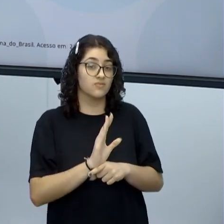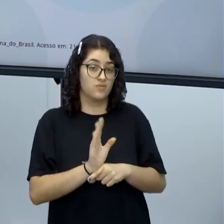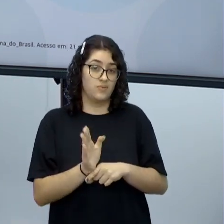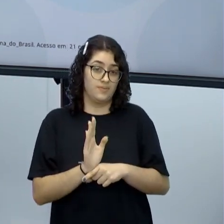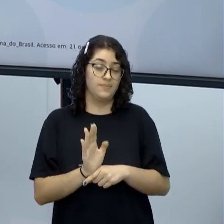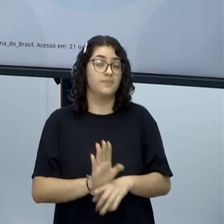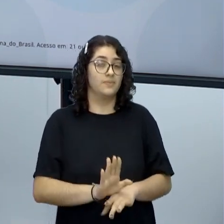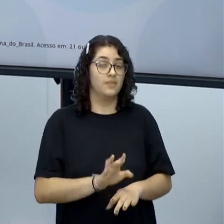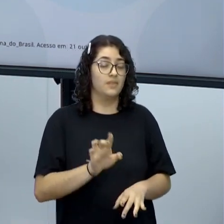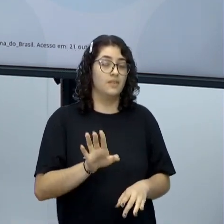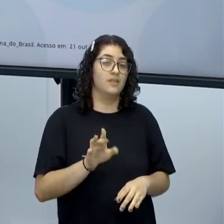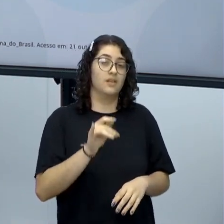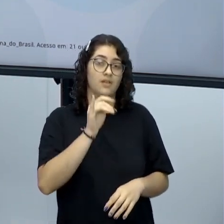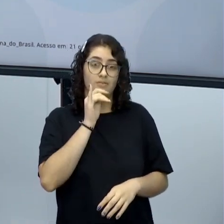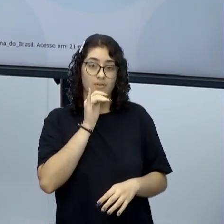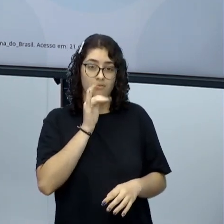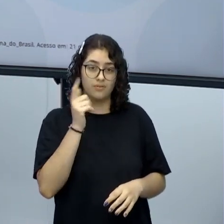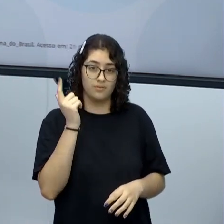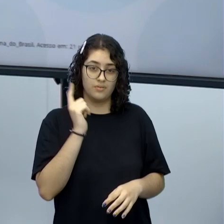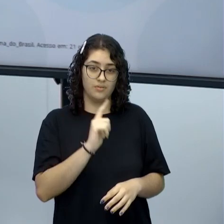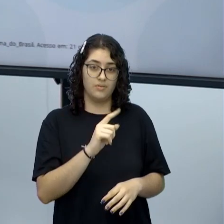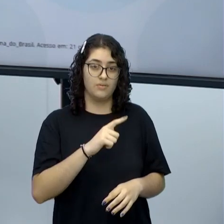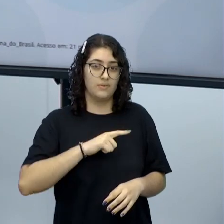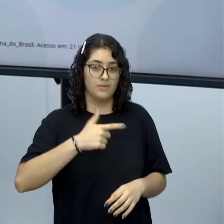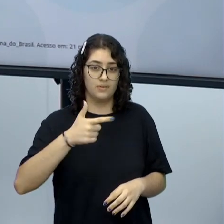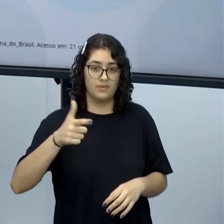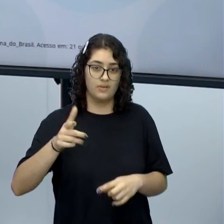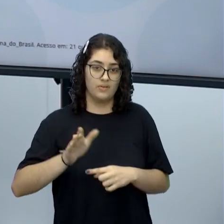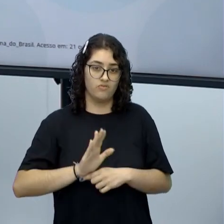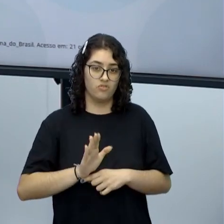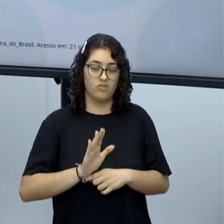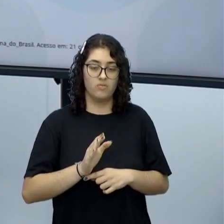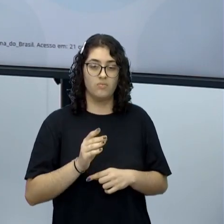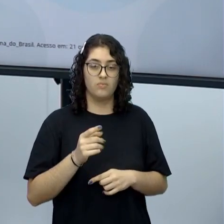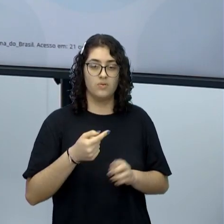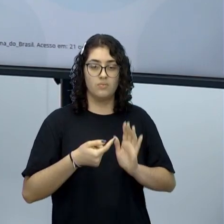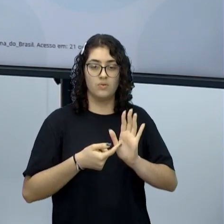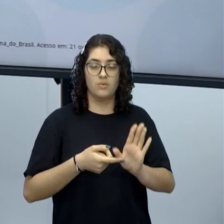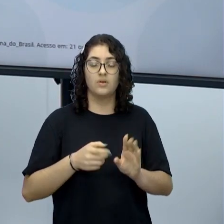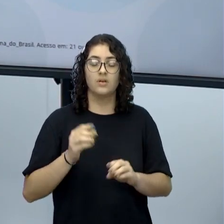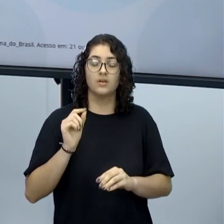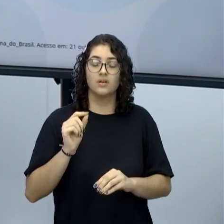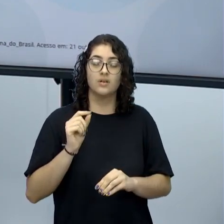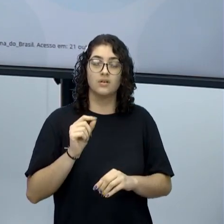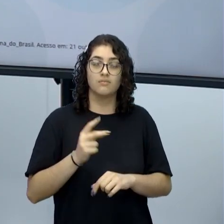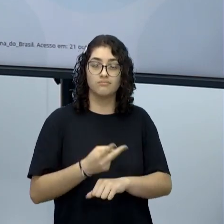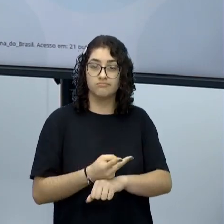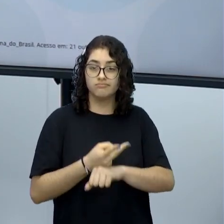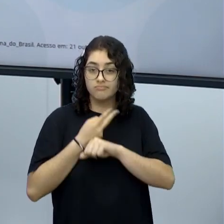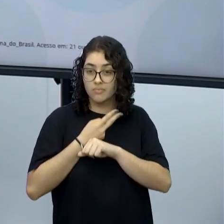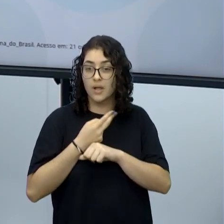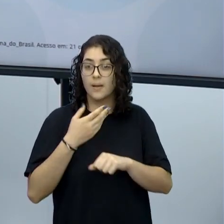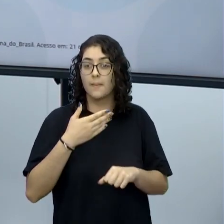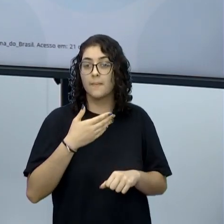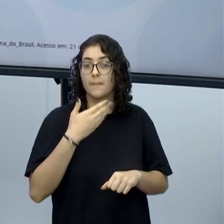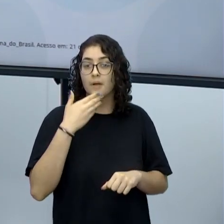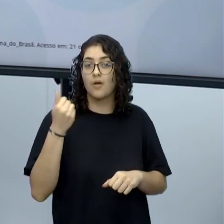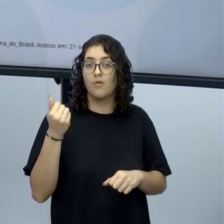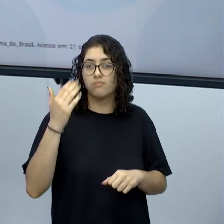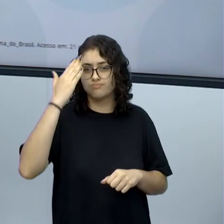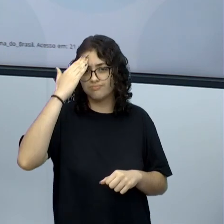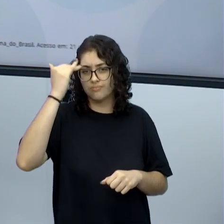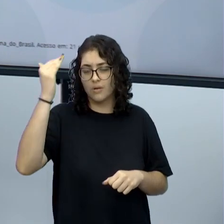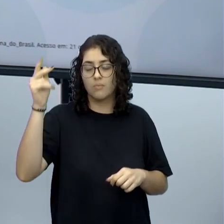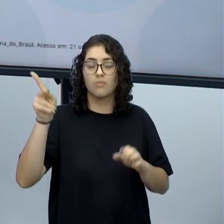momento, até então, nós não tínhamos nenhum filme indicado ao maior prêmio, ao prêmio mais famoso